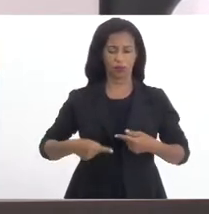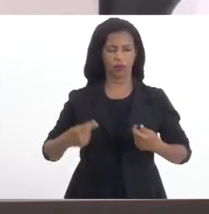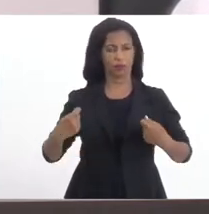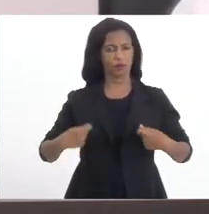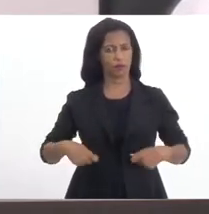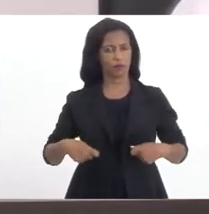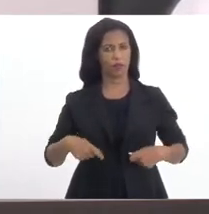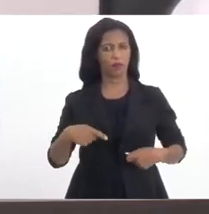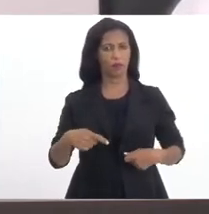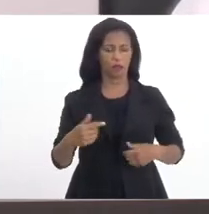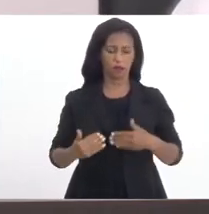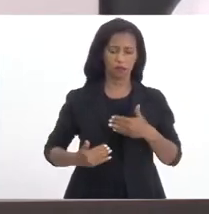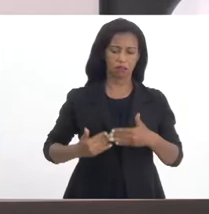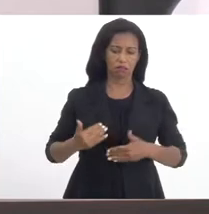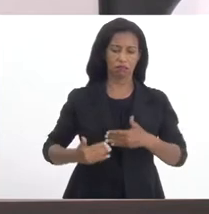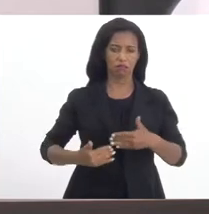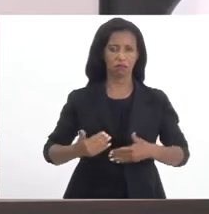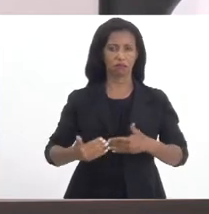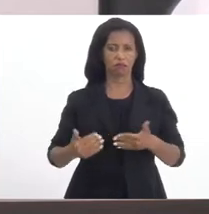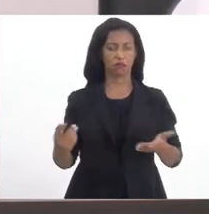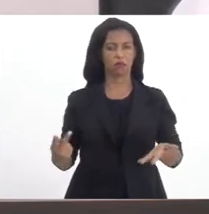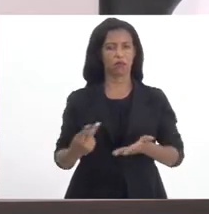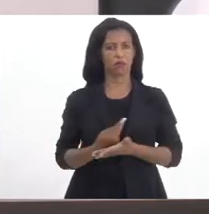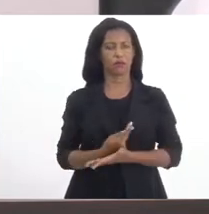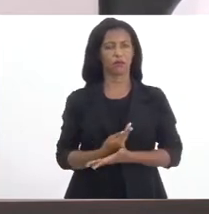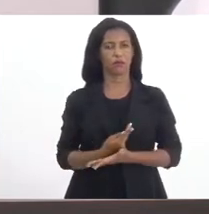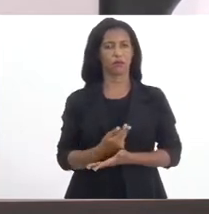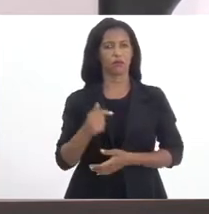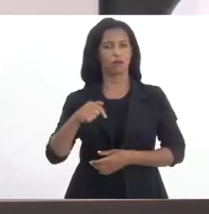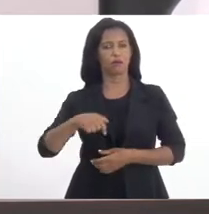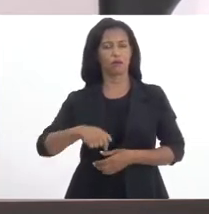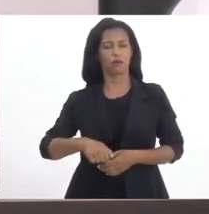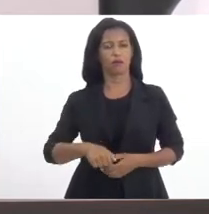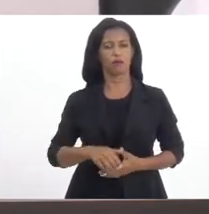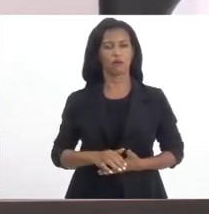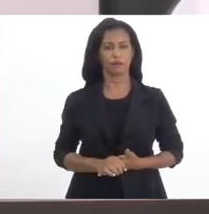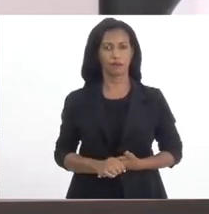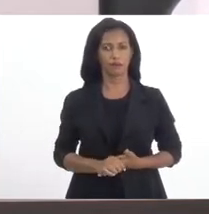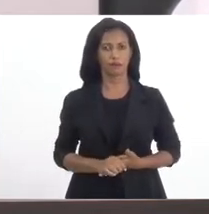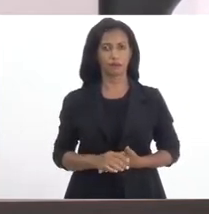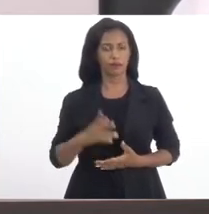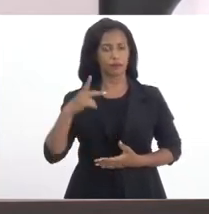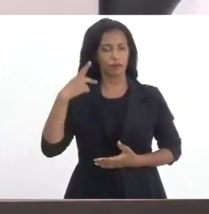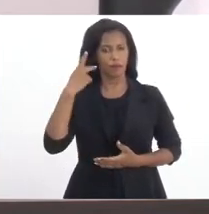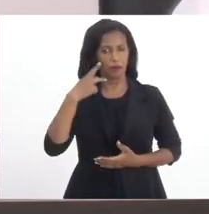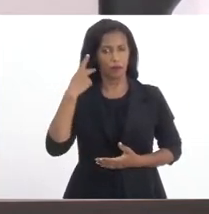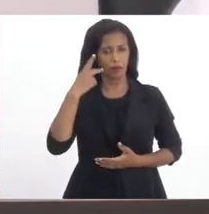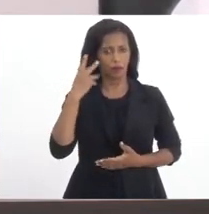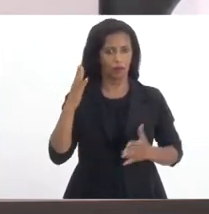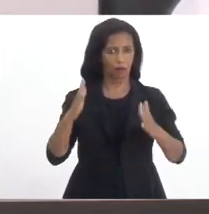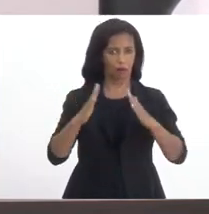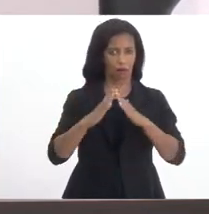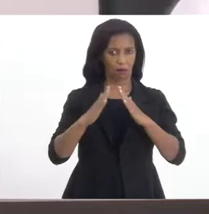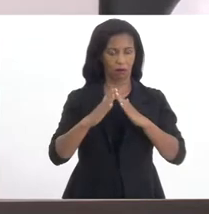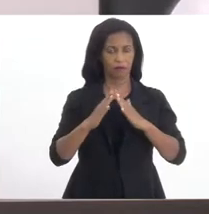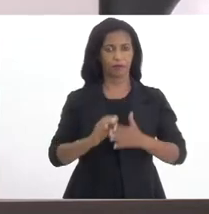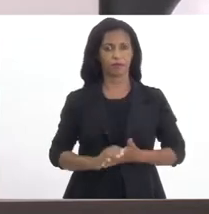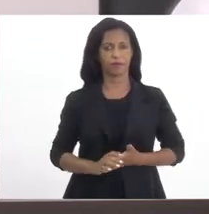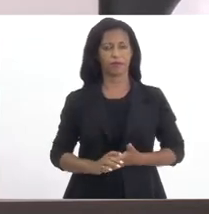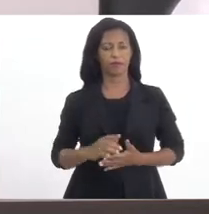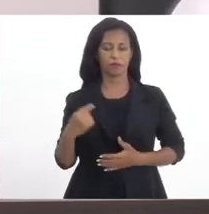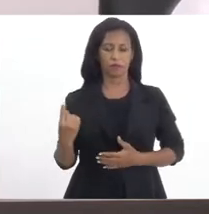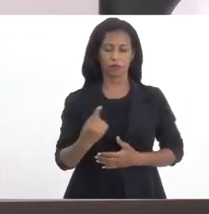para que esse processo acontecesse aqui no Parlamento Fluminense, a gente tem